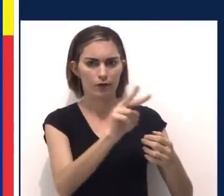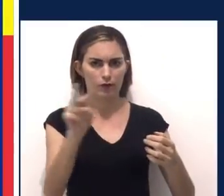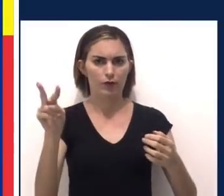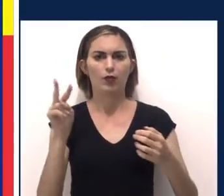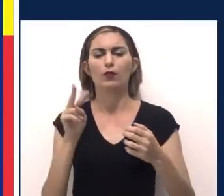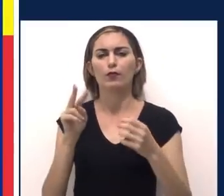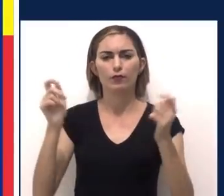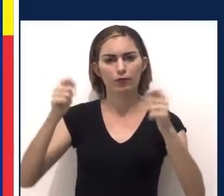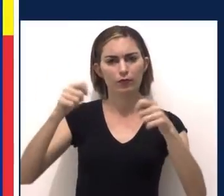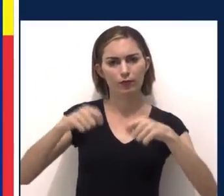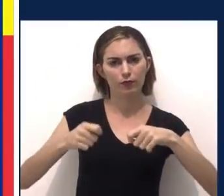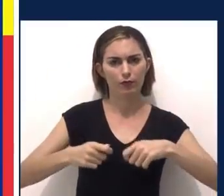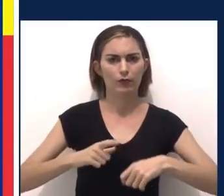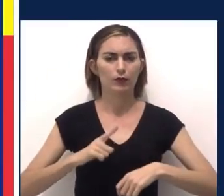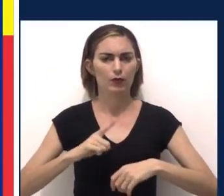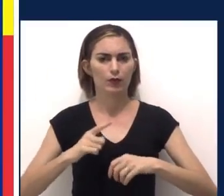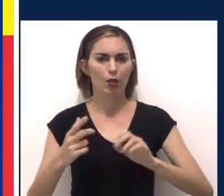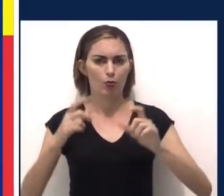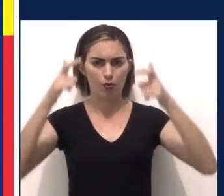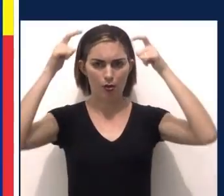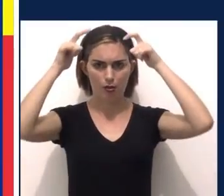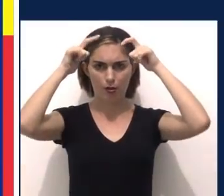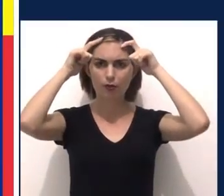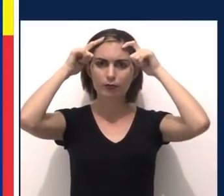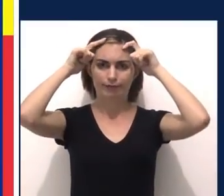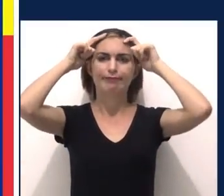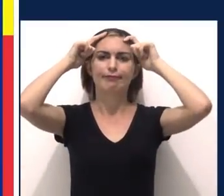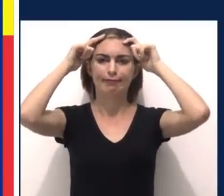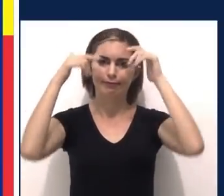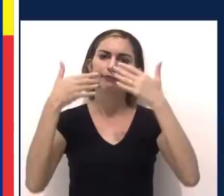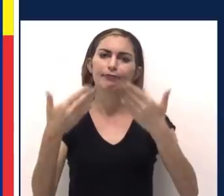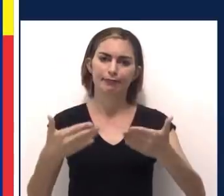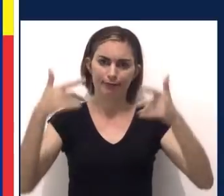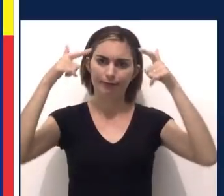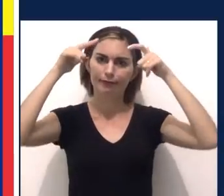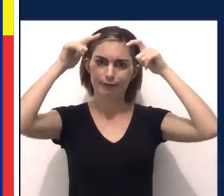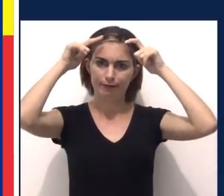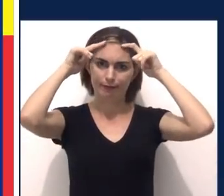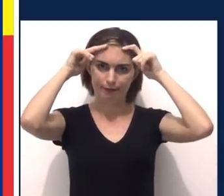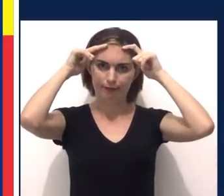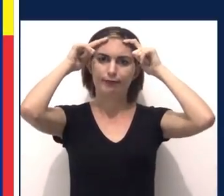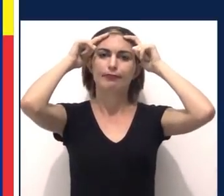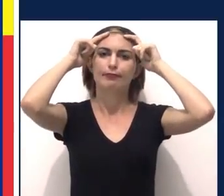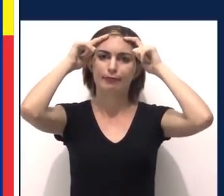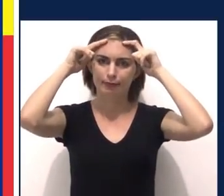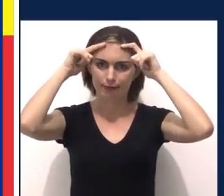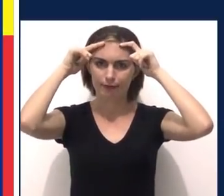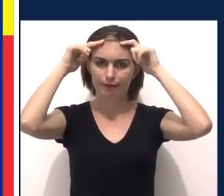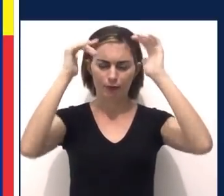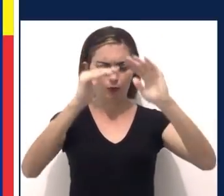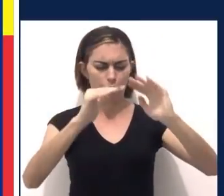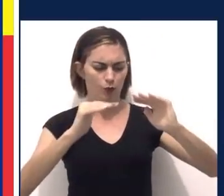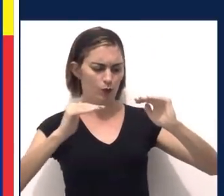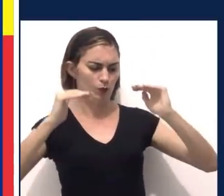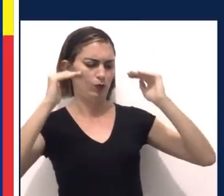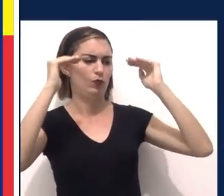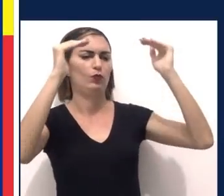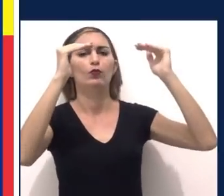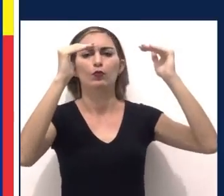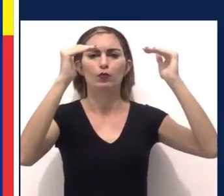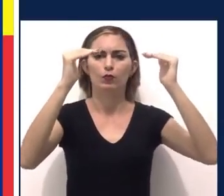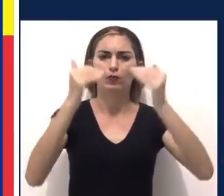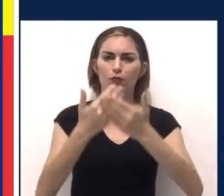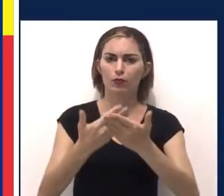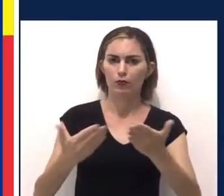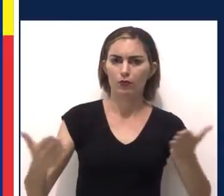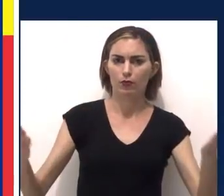conforme a imagem aí, vocês têm a figura de um rei, né? A figura de um rei, o